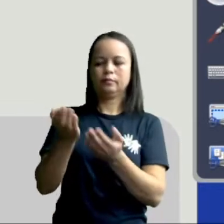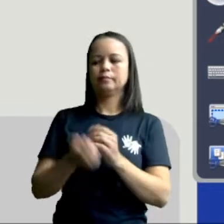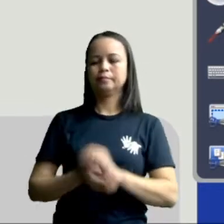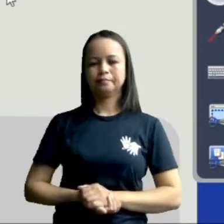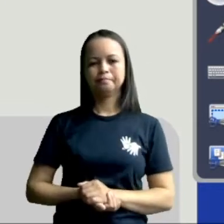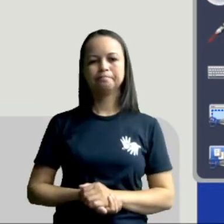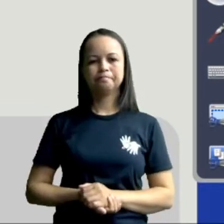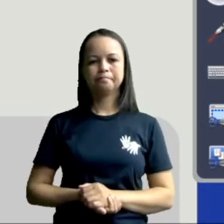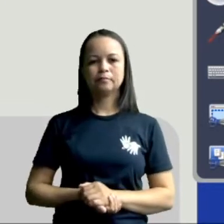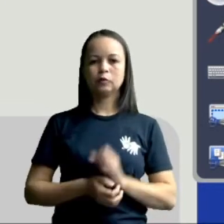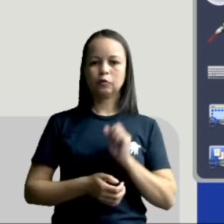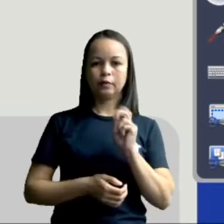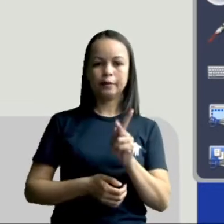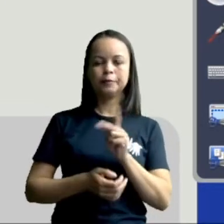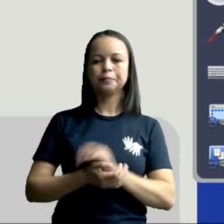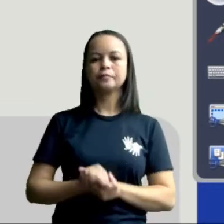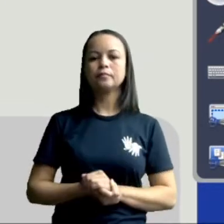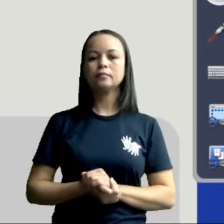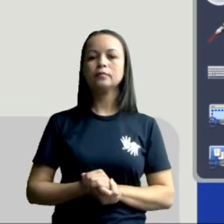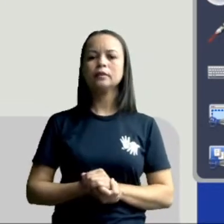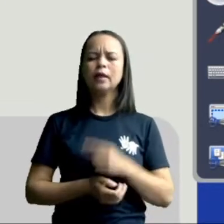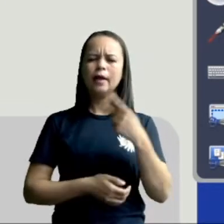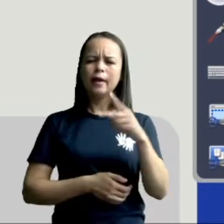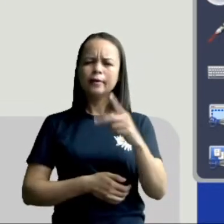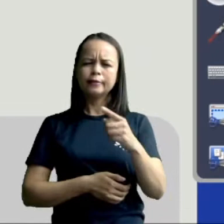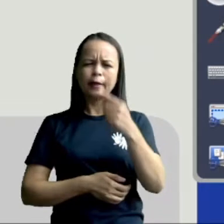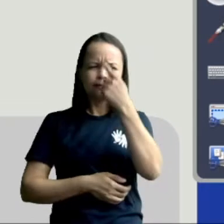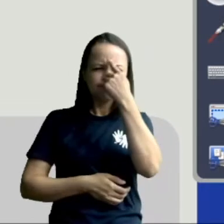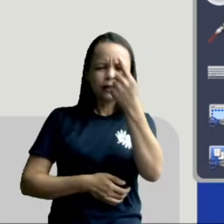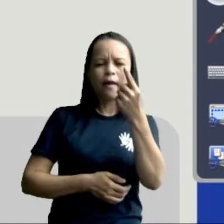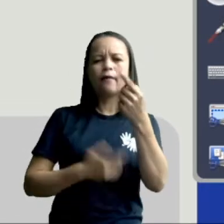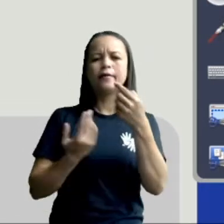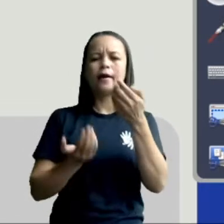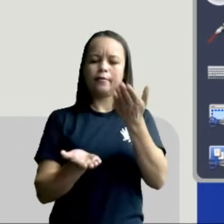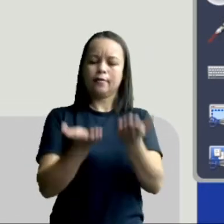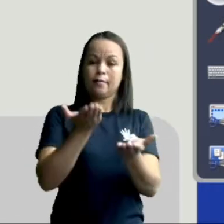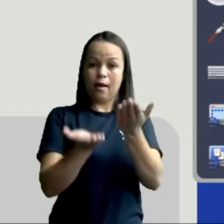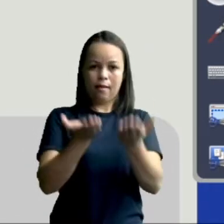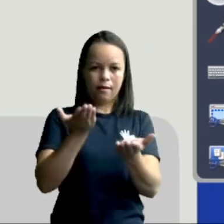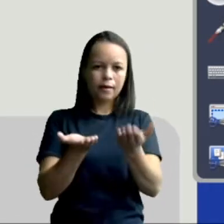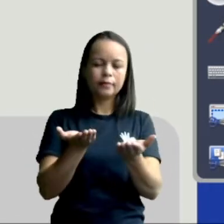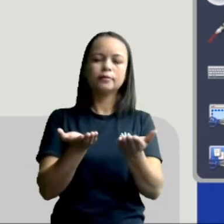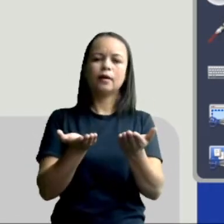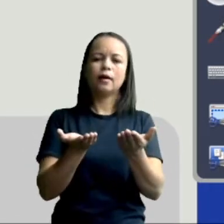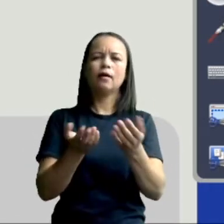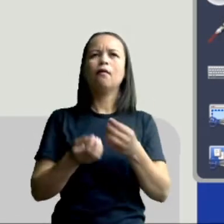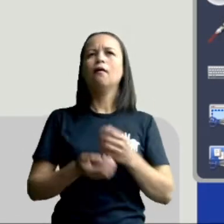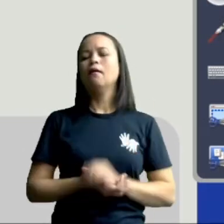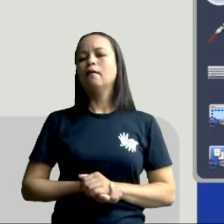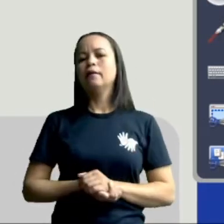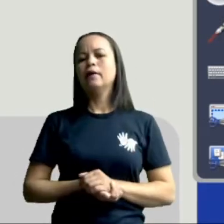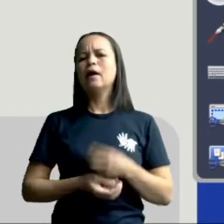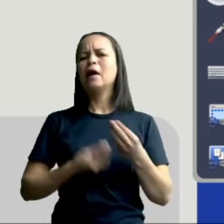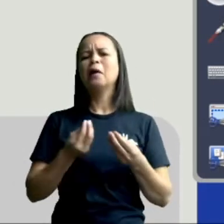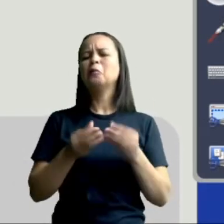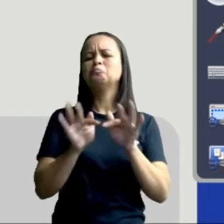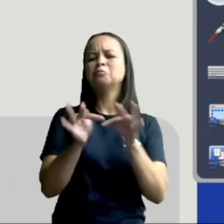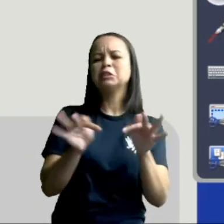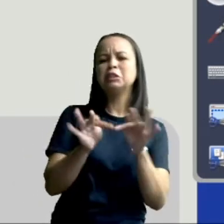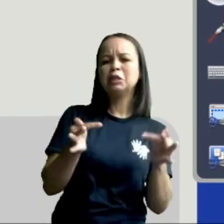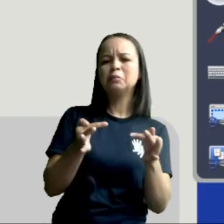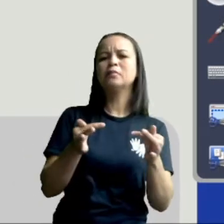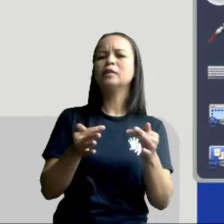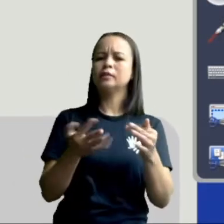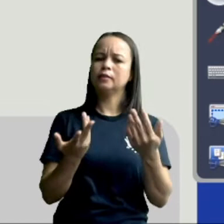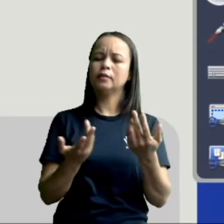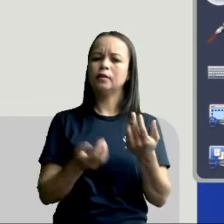prato que está no alto, tá bom? E essa ideia da balança, minha gente, é muito simples e